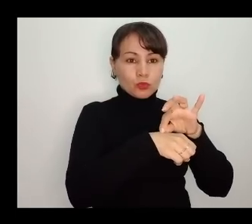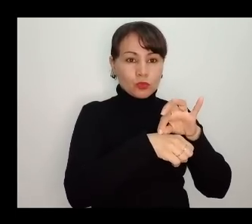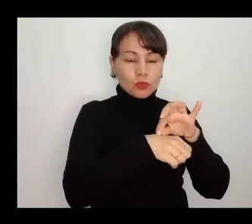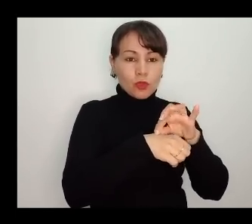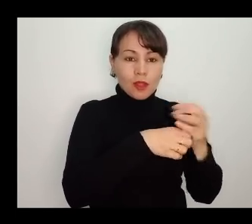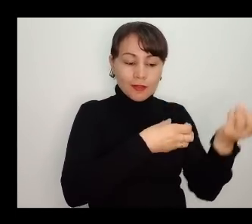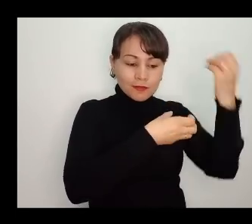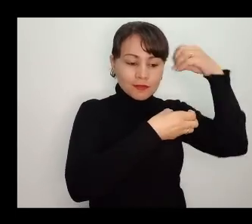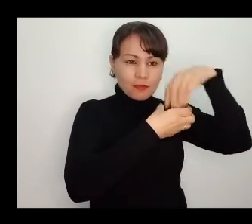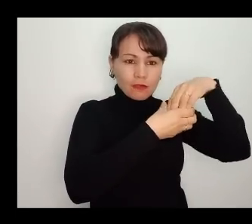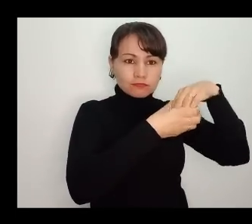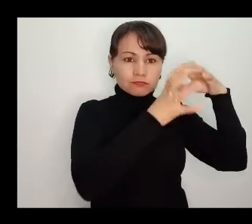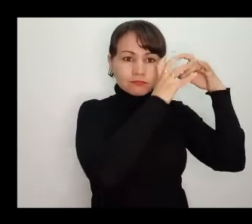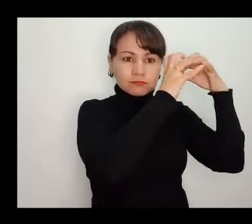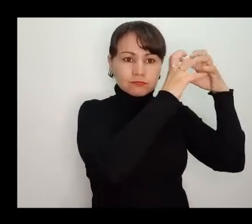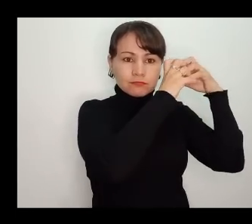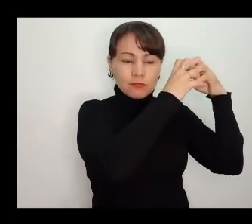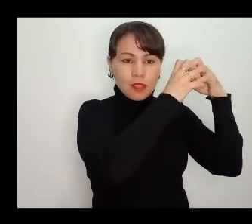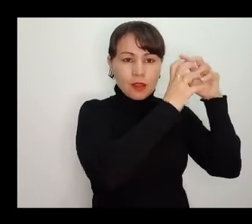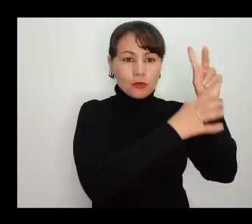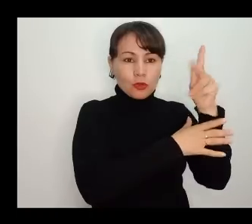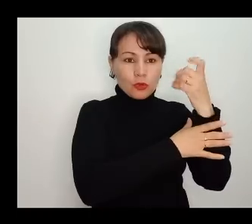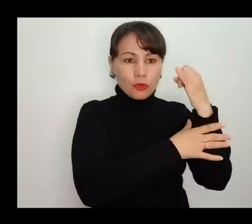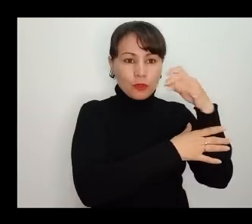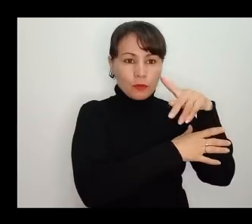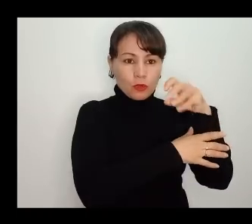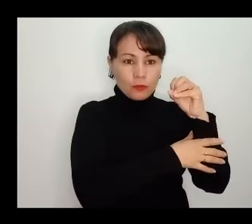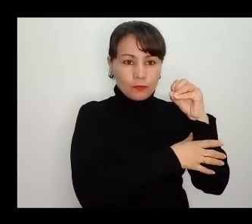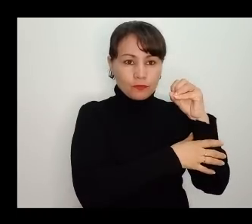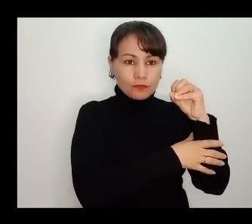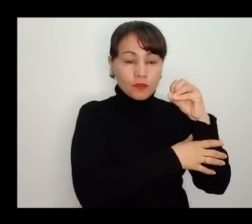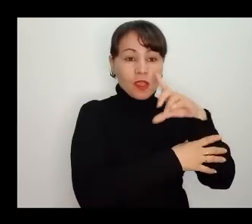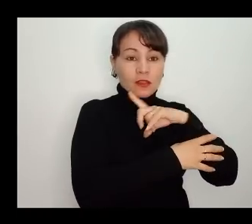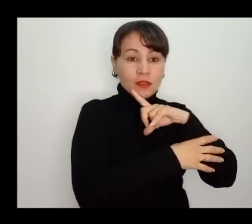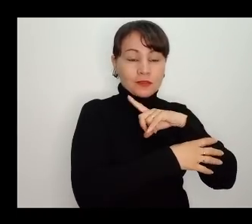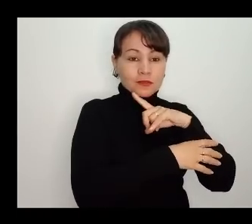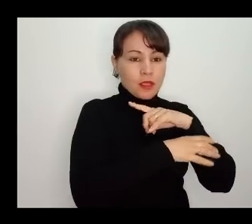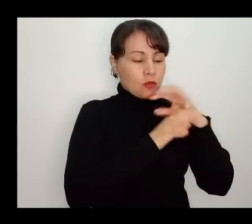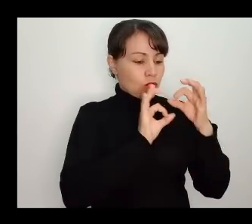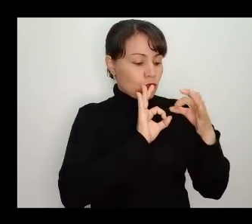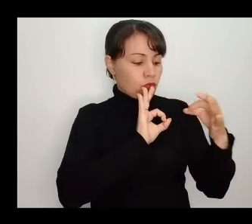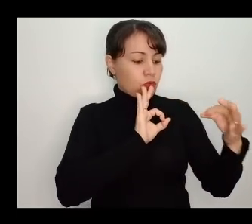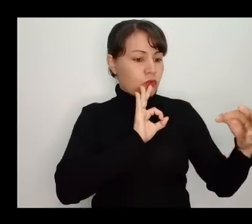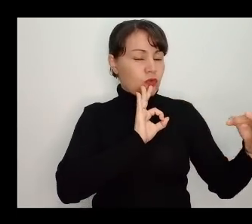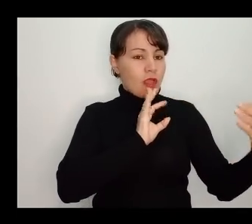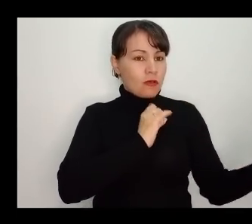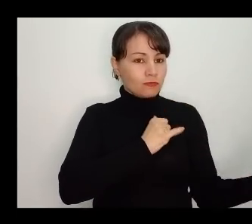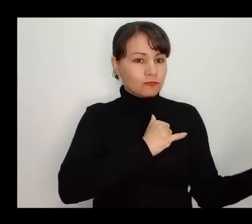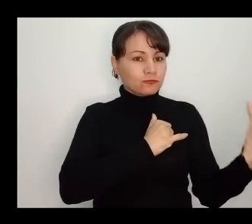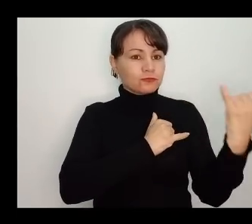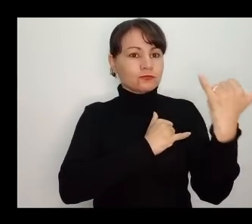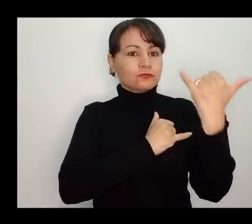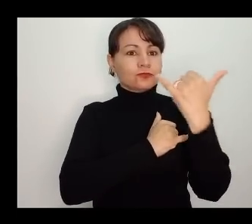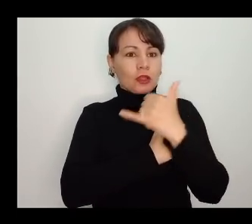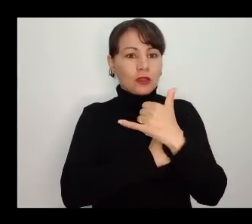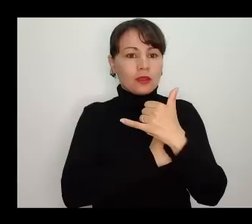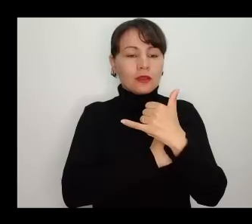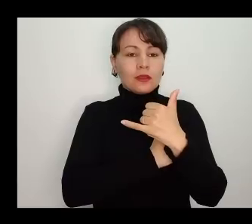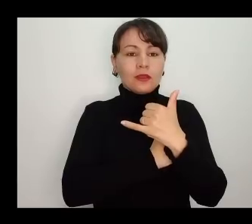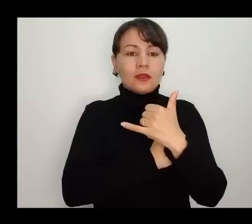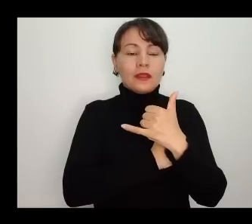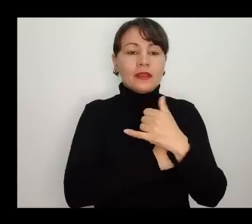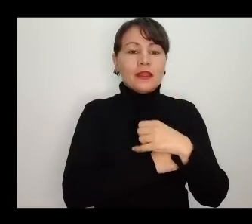células no interior do hipocampo. Então, aqui no interior do hipocampo, nós vamos ter uma via direta, que